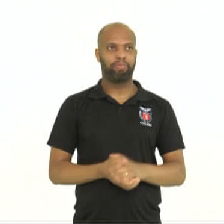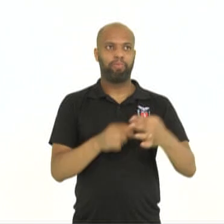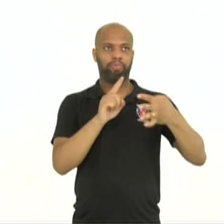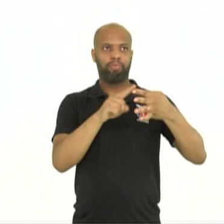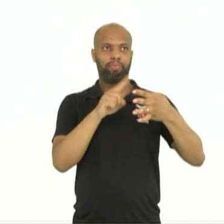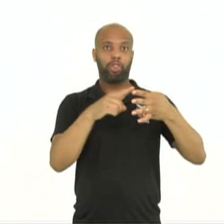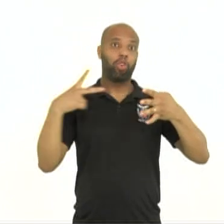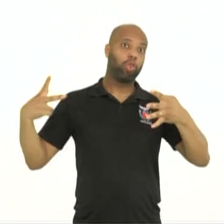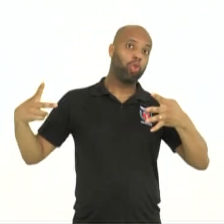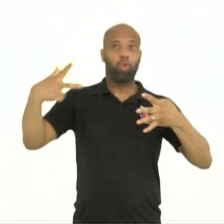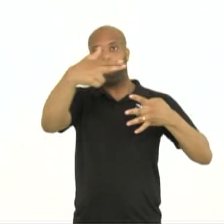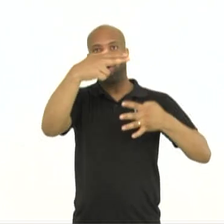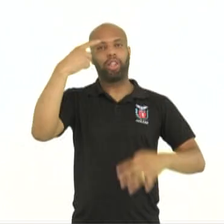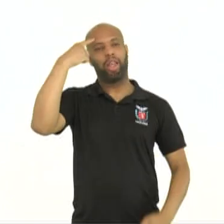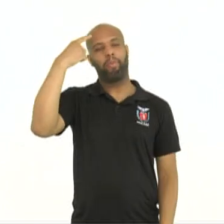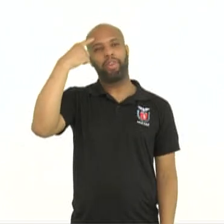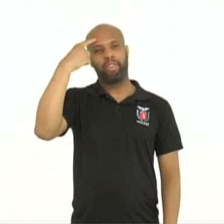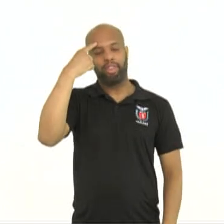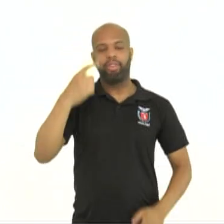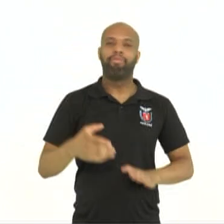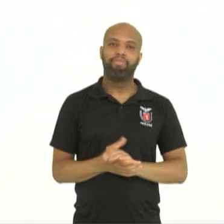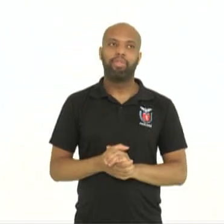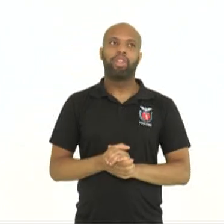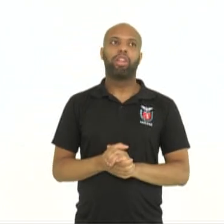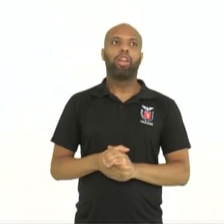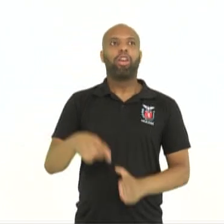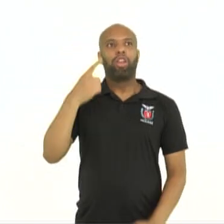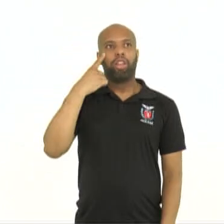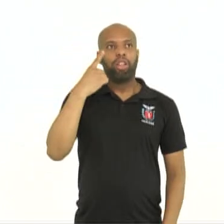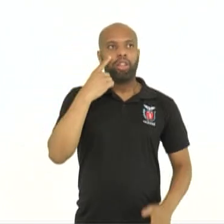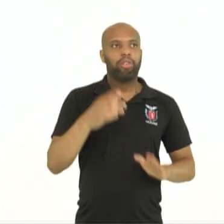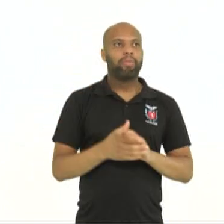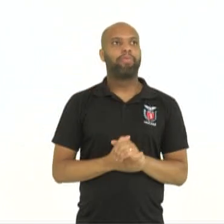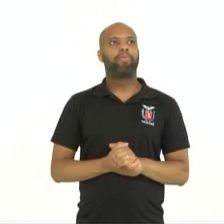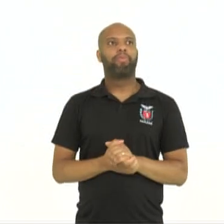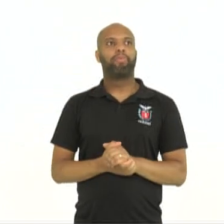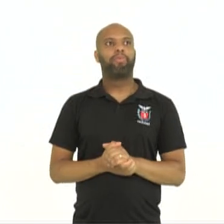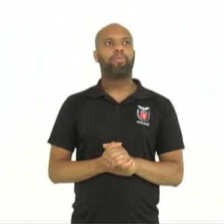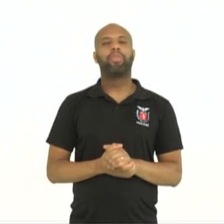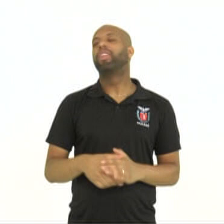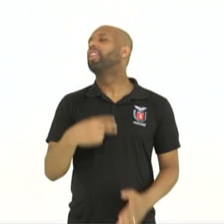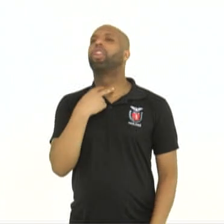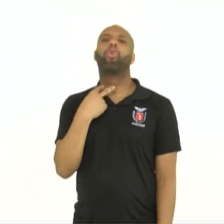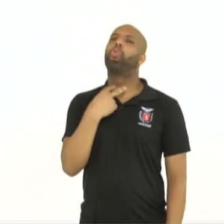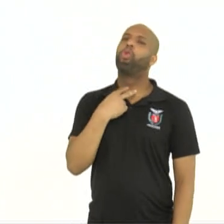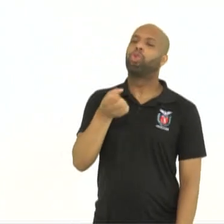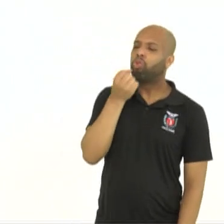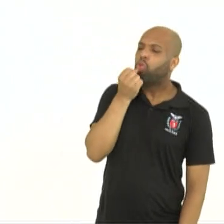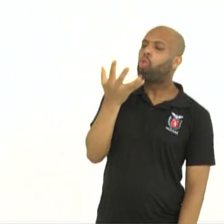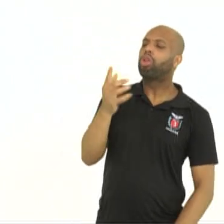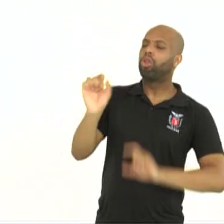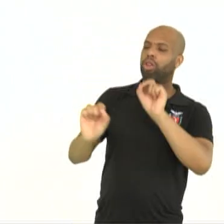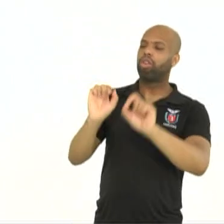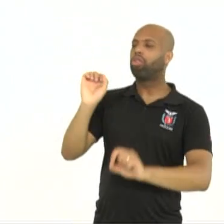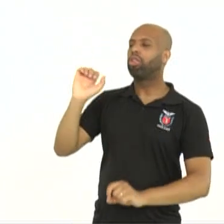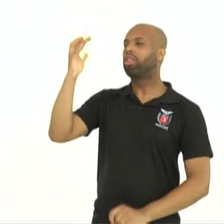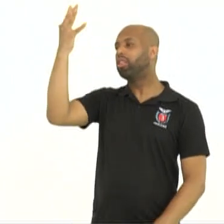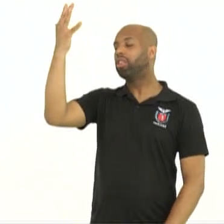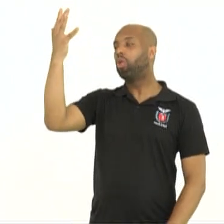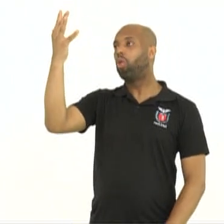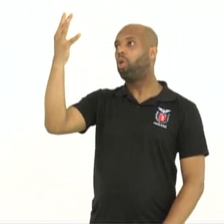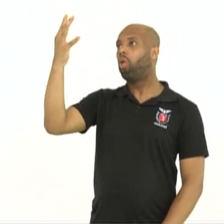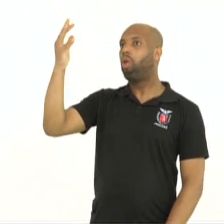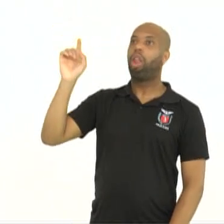Para interrupção de um pensamento. Então, observe lá, ó. Não posso contar o que aconteceu por lá.